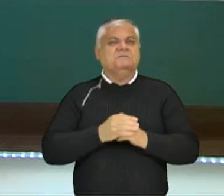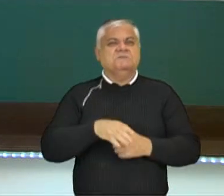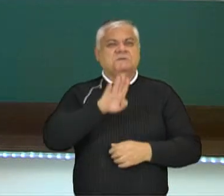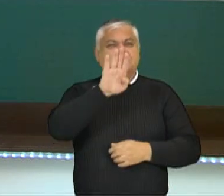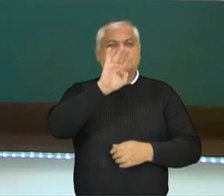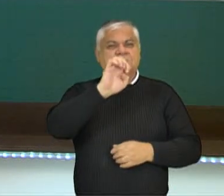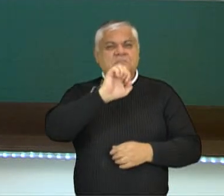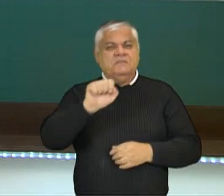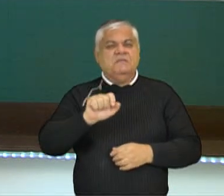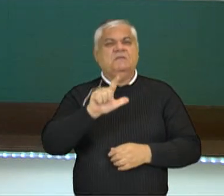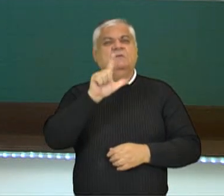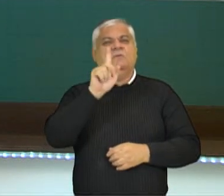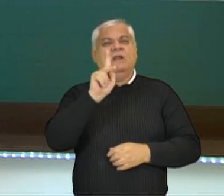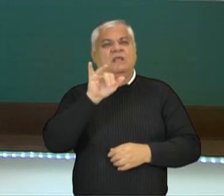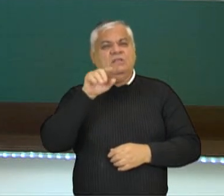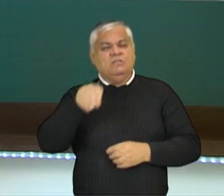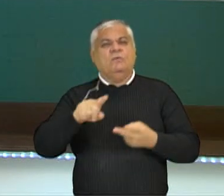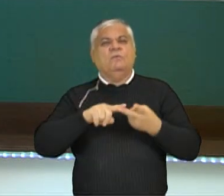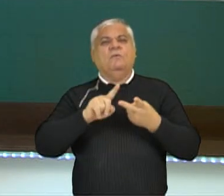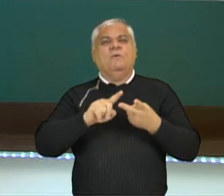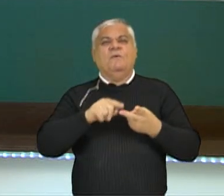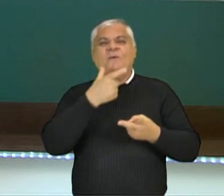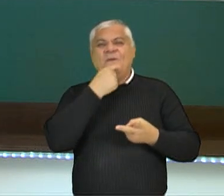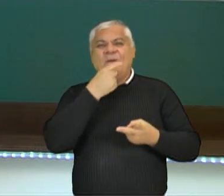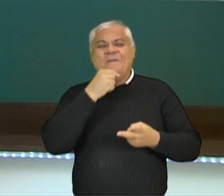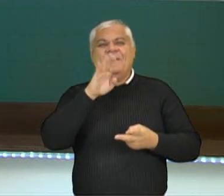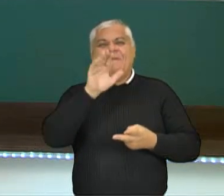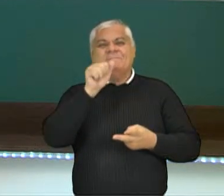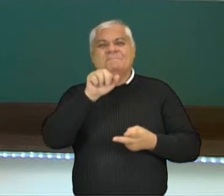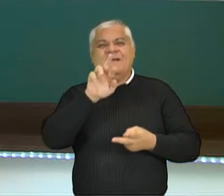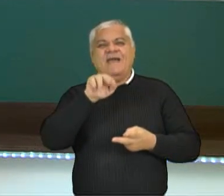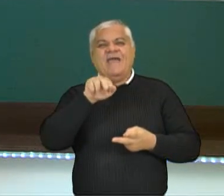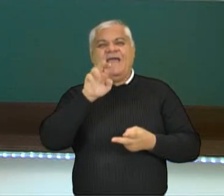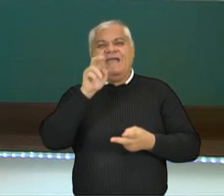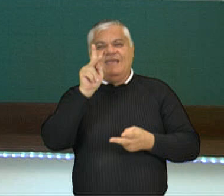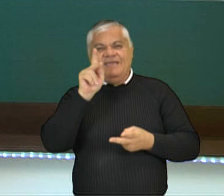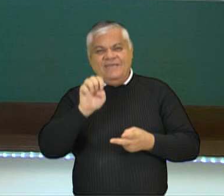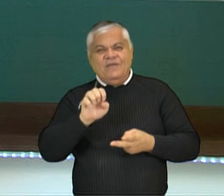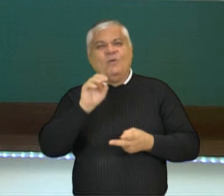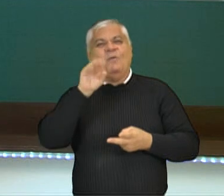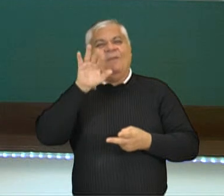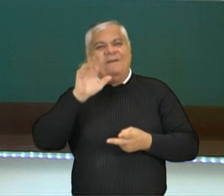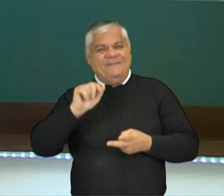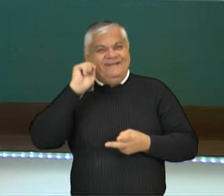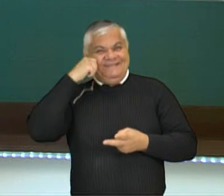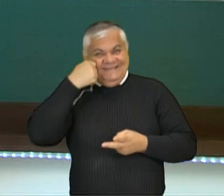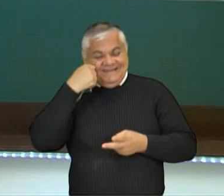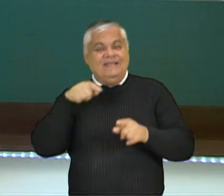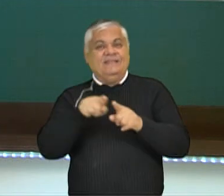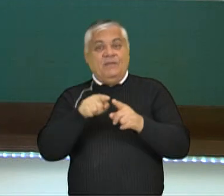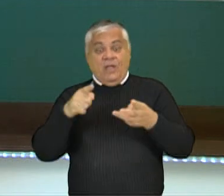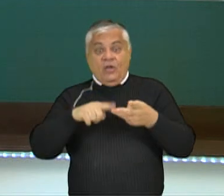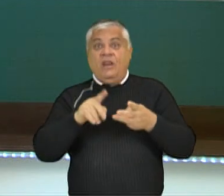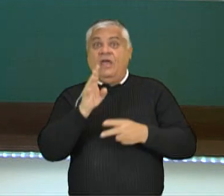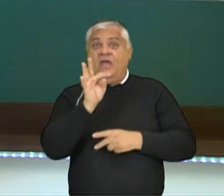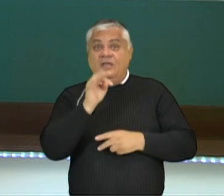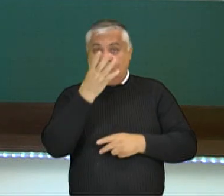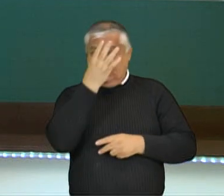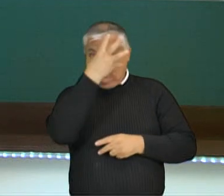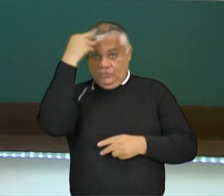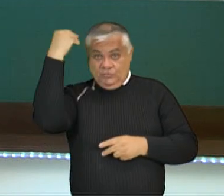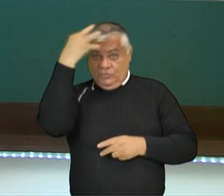passando pelo presidente Barack Obama, entrando aí no mandato do presidente Trump e